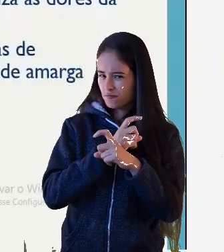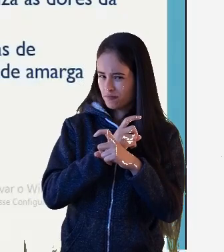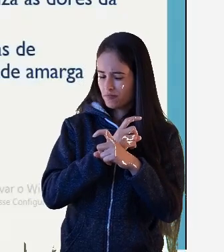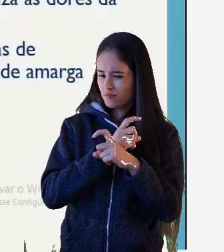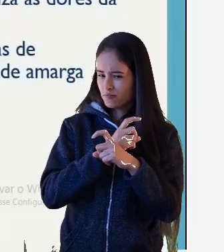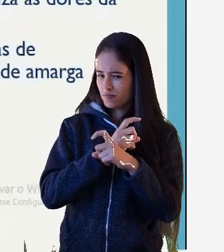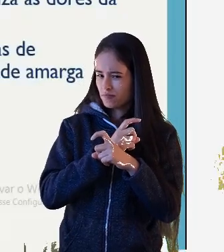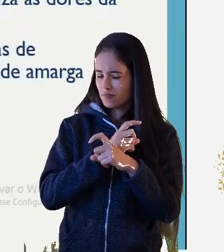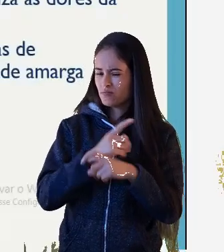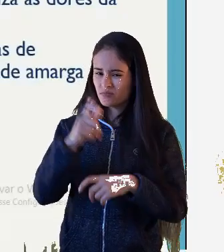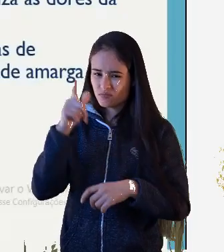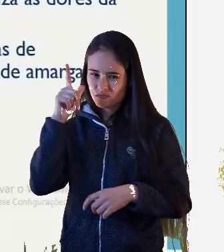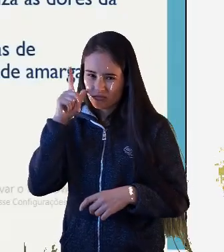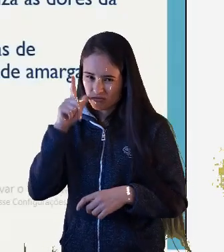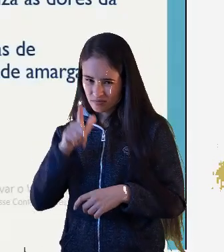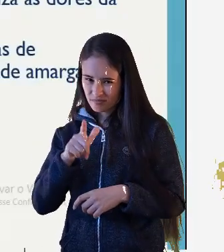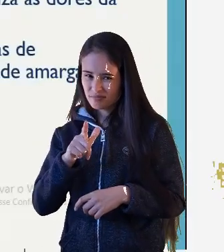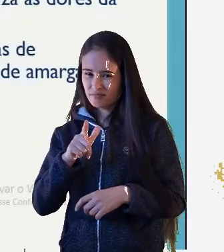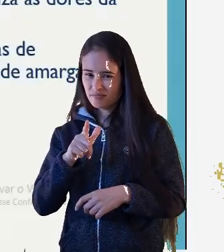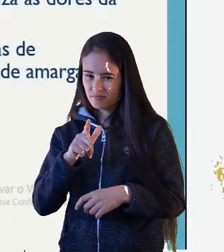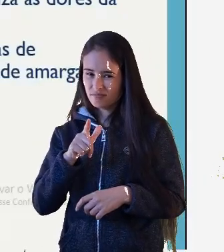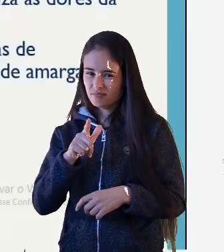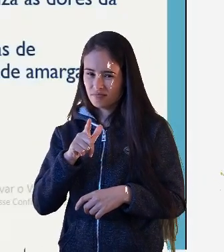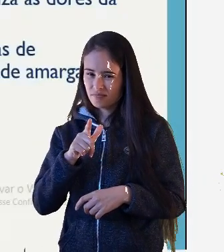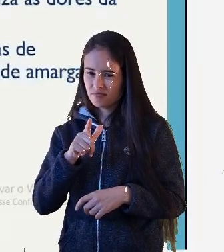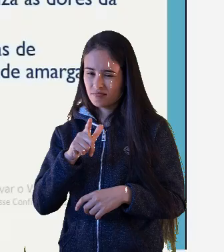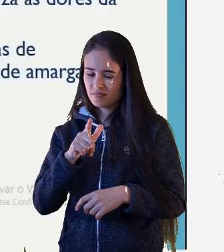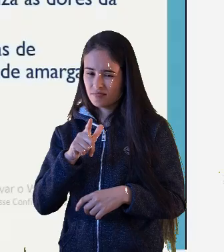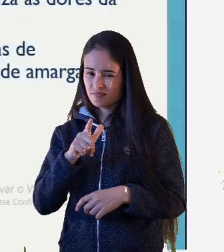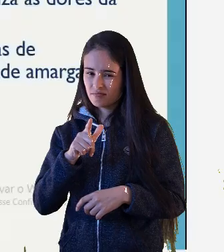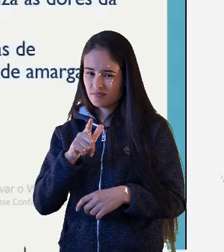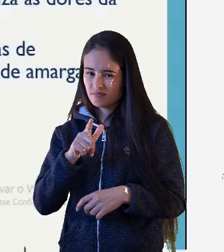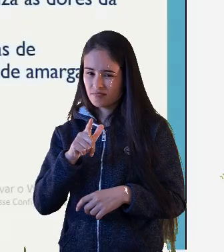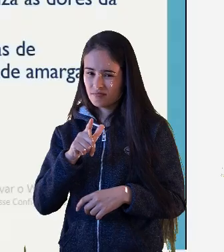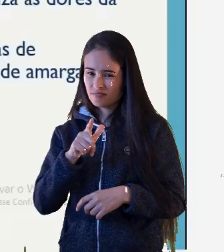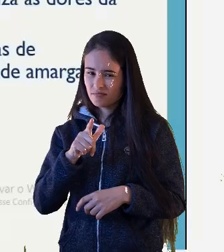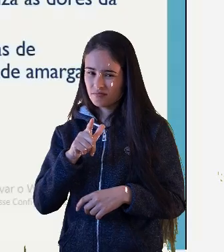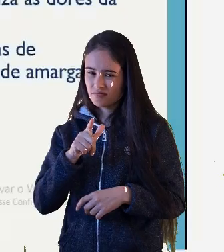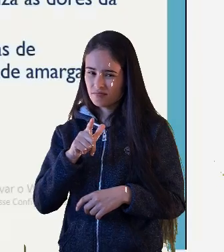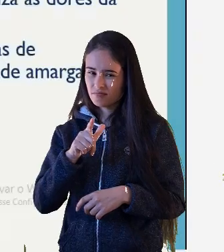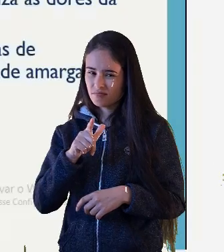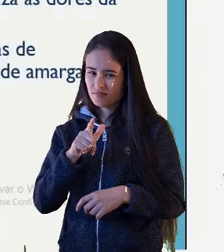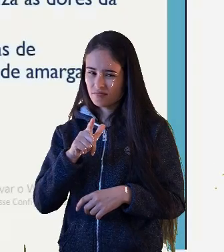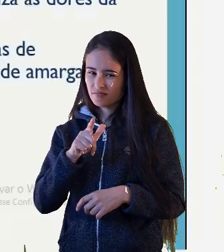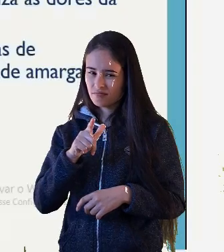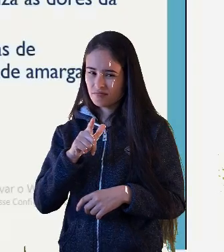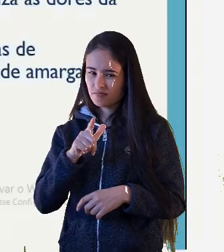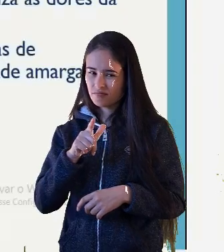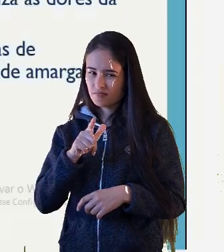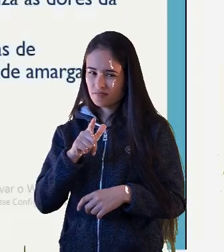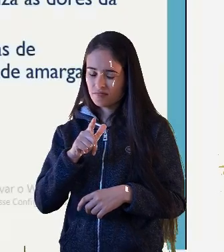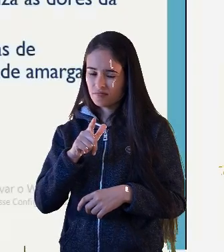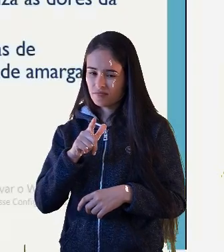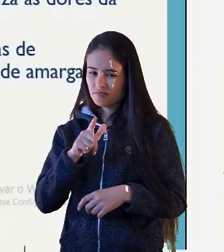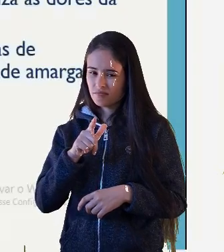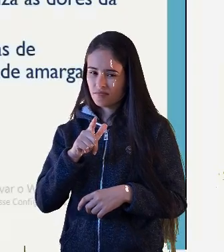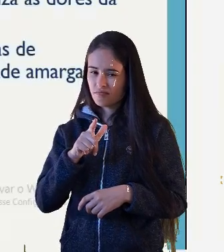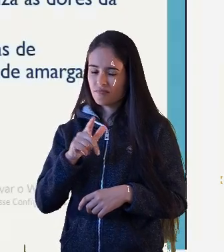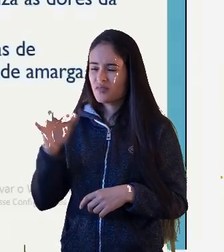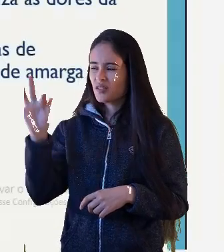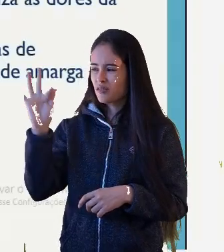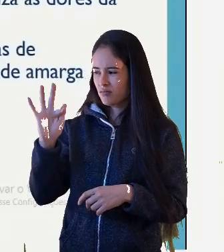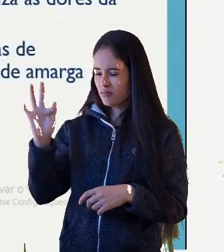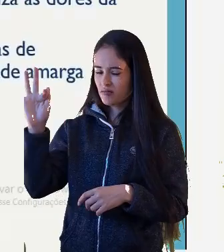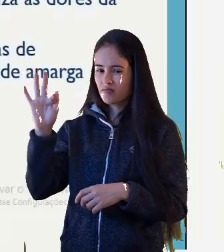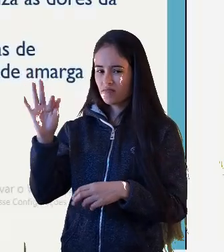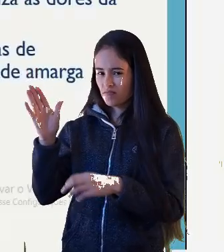universidade, a que eu estudei e a que tem hoje, né? Com as cotas, o instituto que eu trabalho, as salas de aula que eu dou aula,